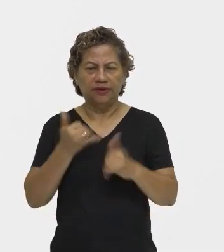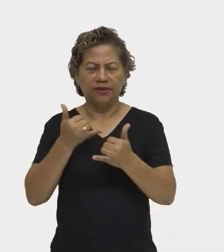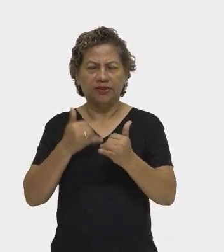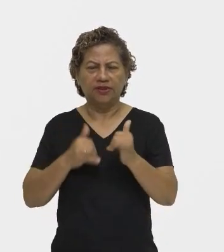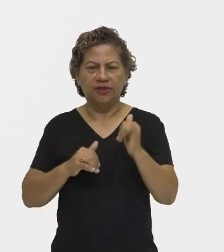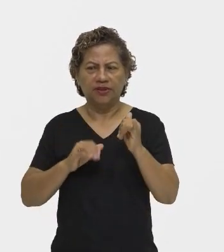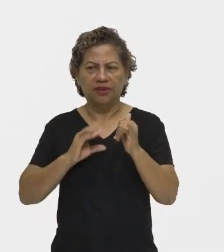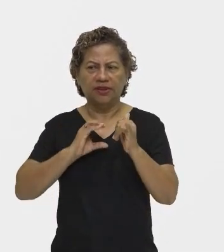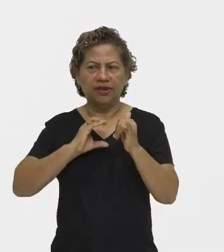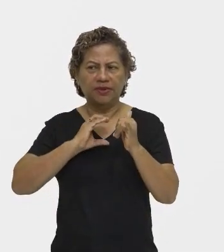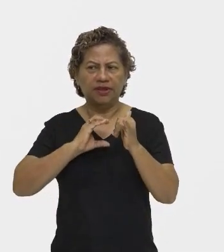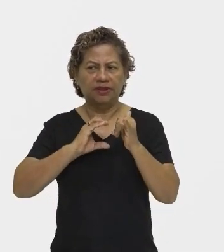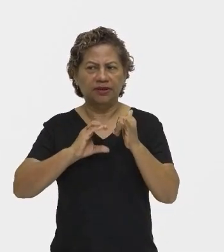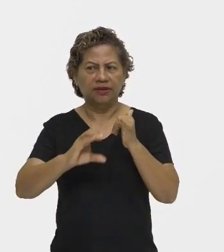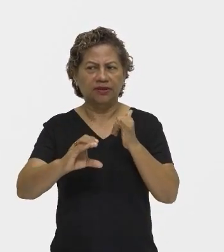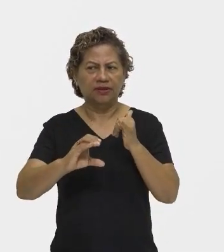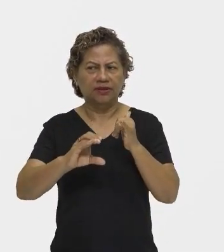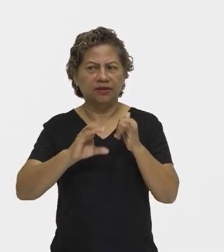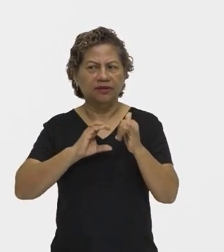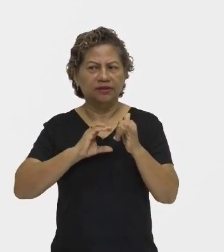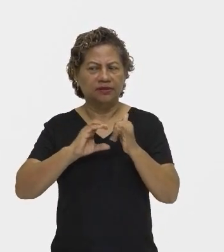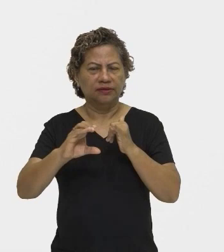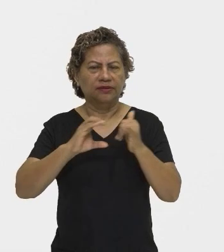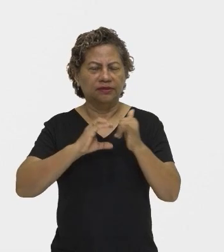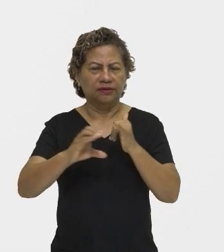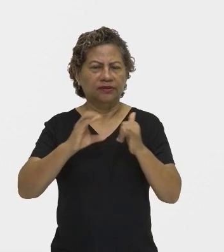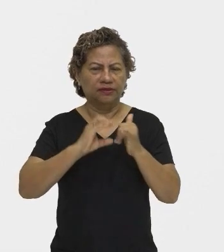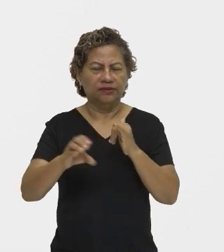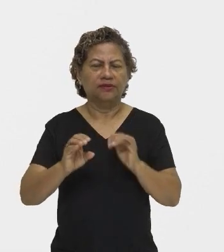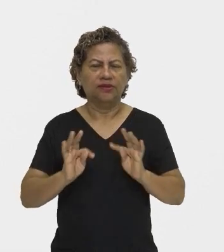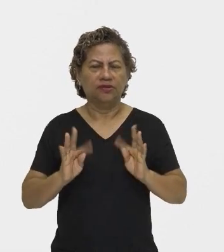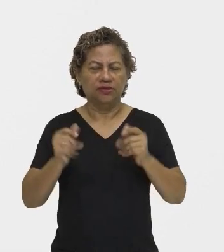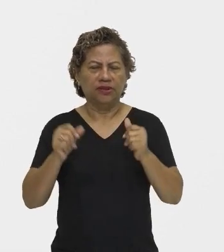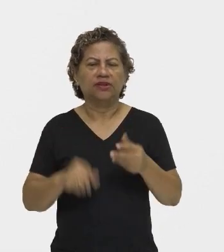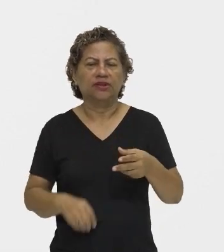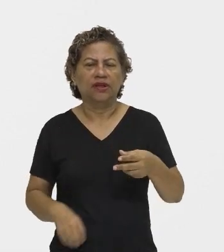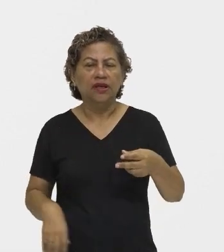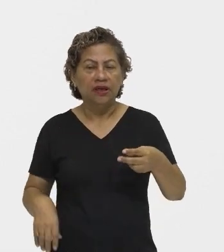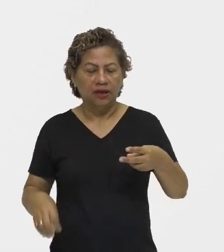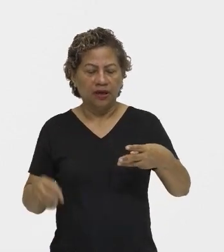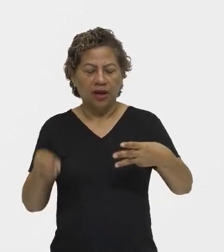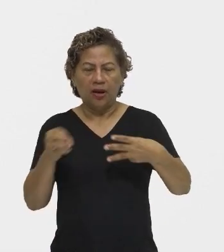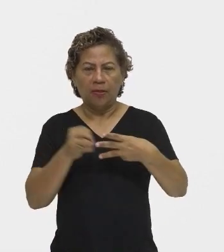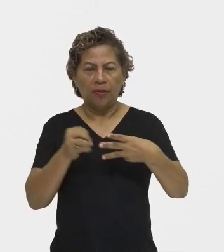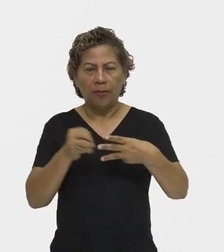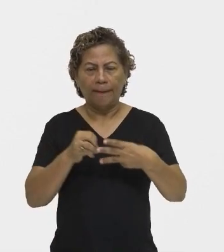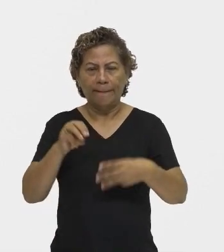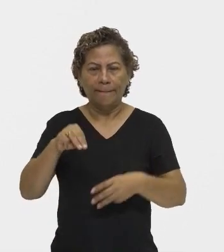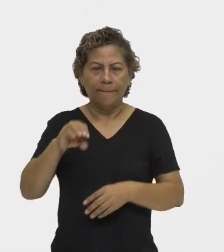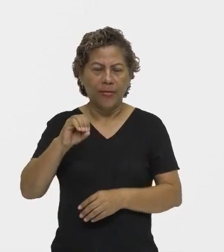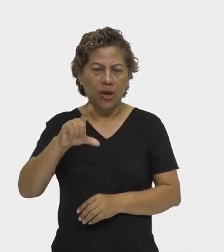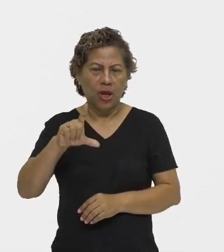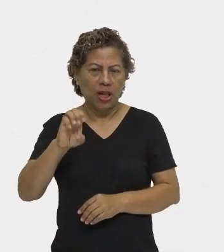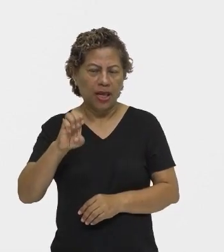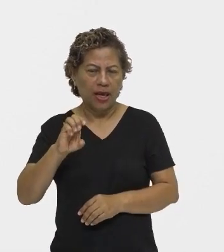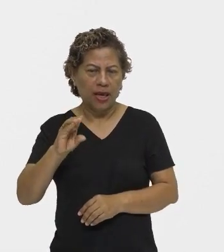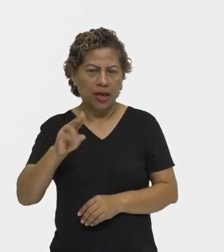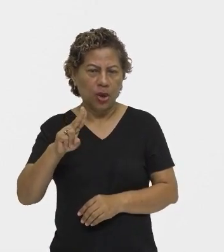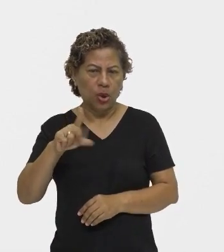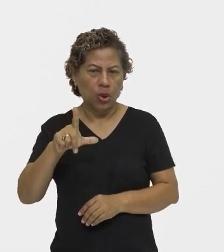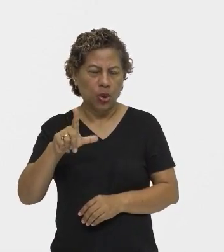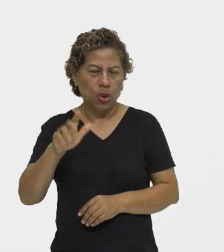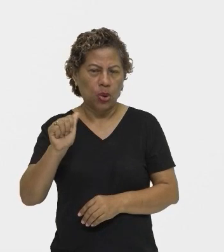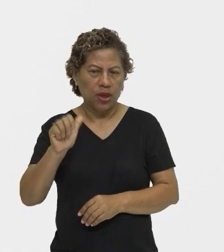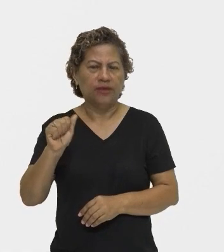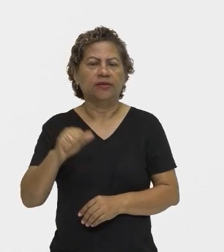Pessoal, toda a matéria é constituída por moléculas e essas, por sua vez, são constituídas